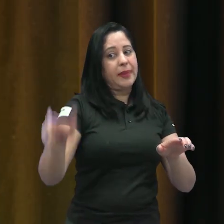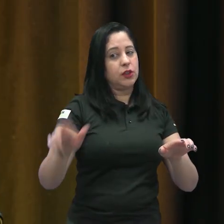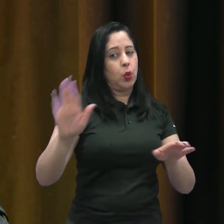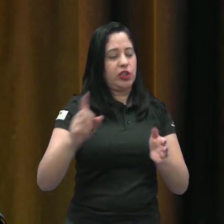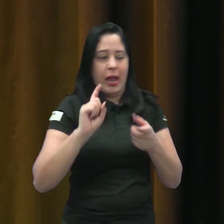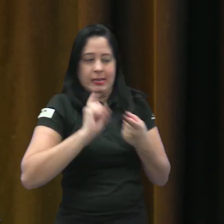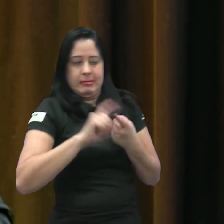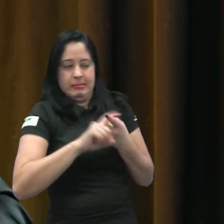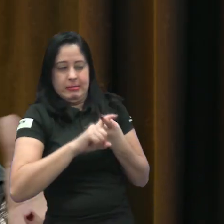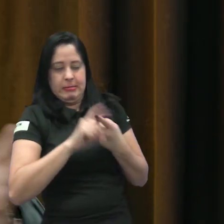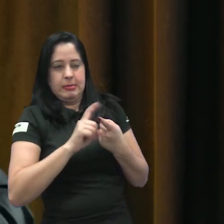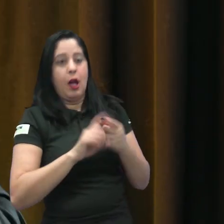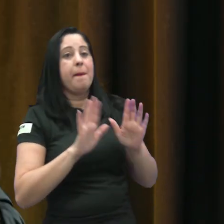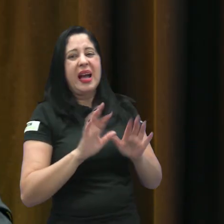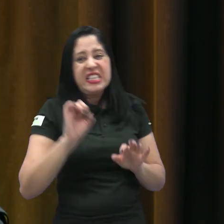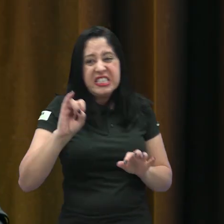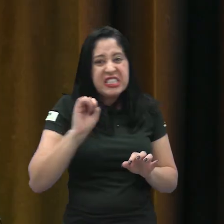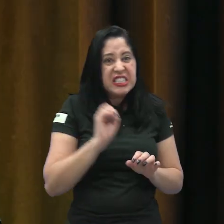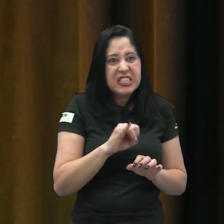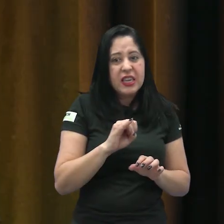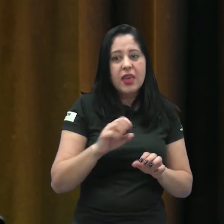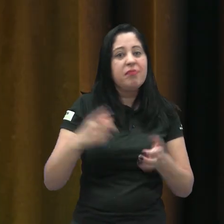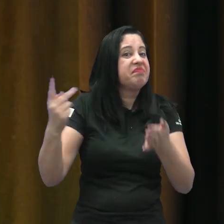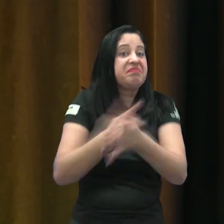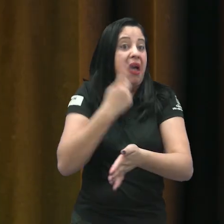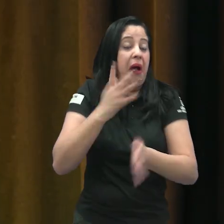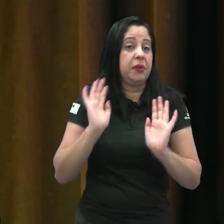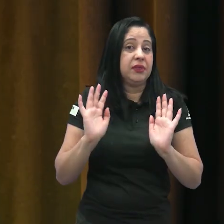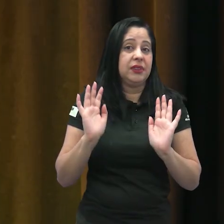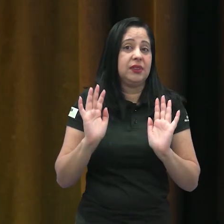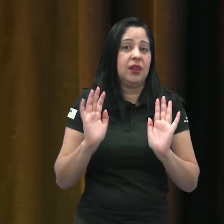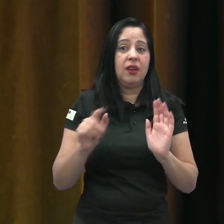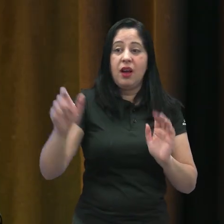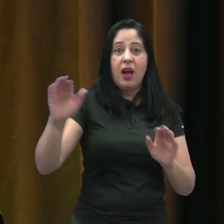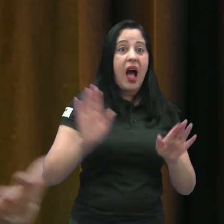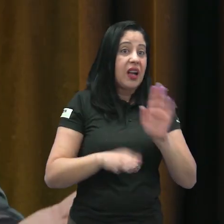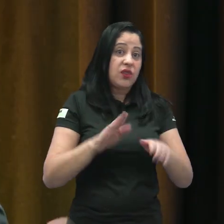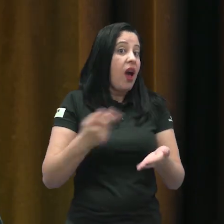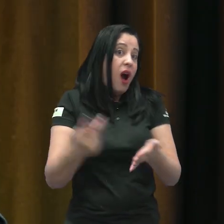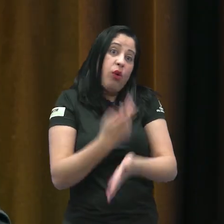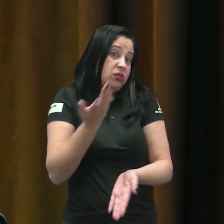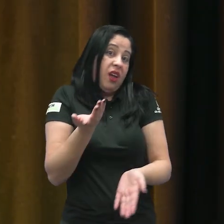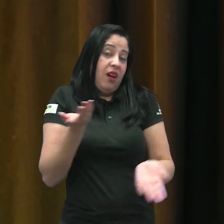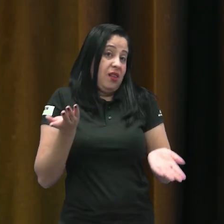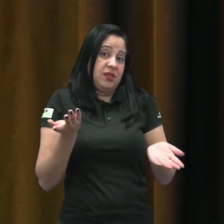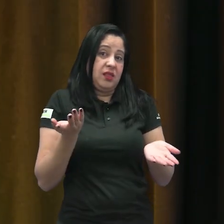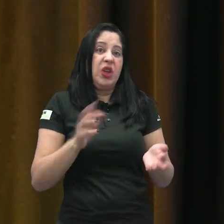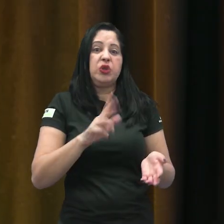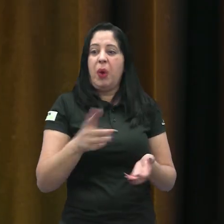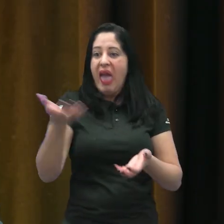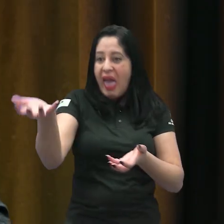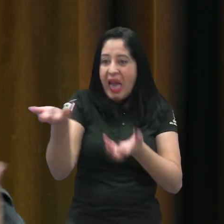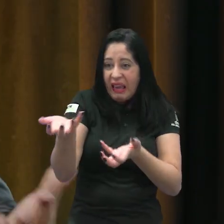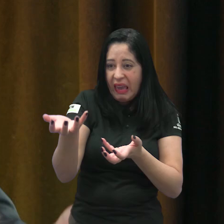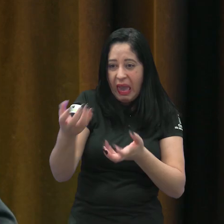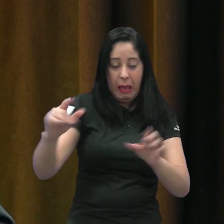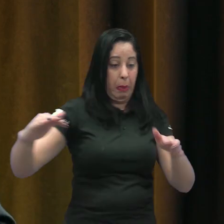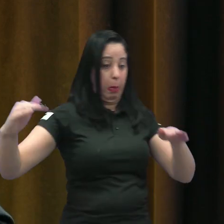né? Mas que eu falo que aí tudo tem também um instinto, né? Mas a pessoa, às vezes, acontece um acidente, não é porque ela quer, ela